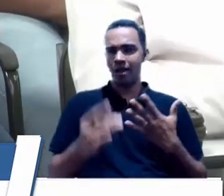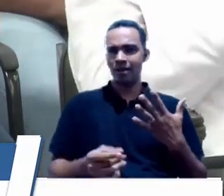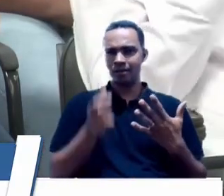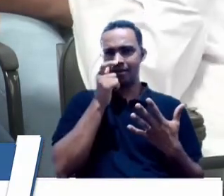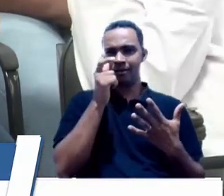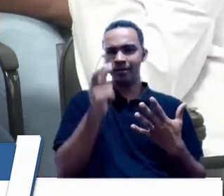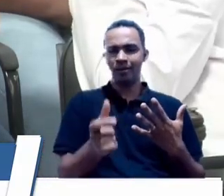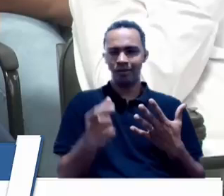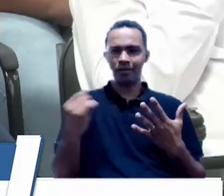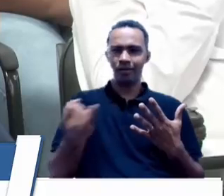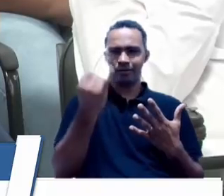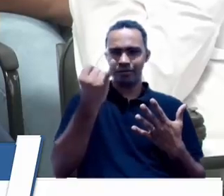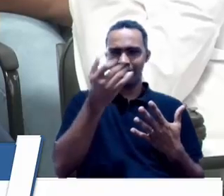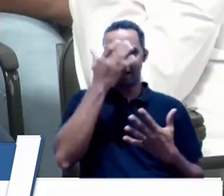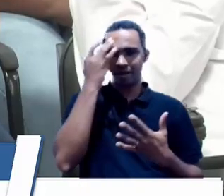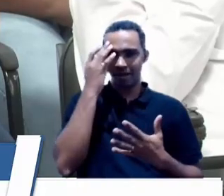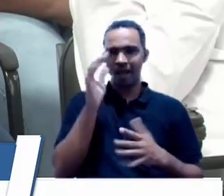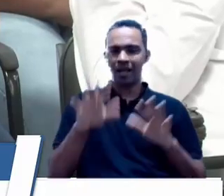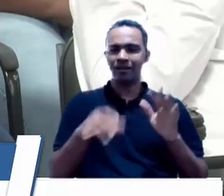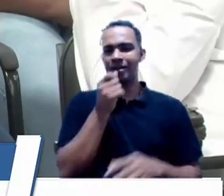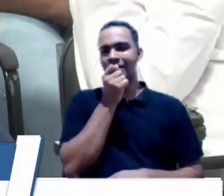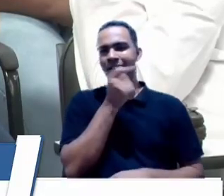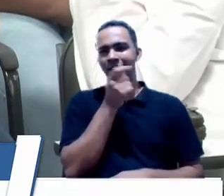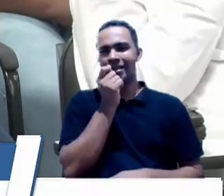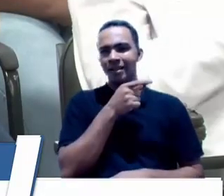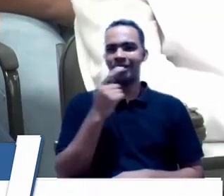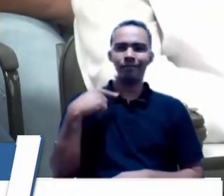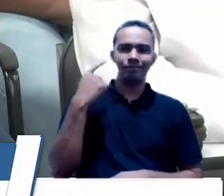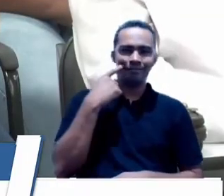Que as pessoas fazem piadas de advogados, né?